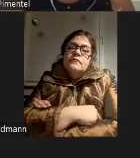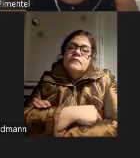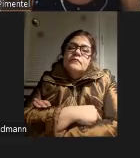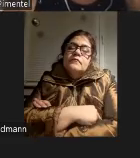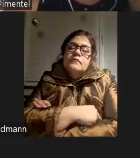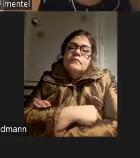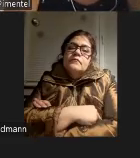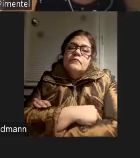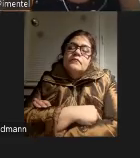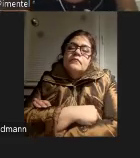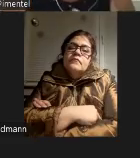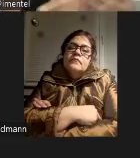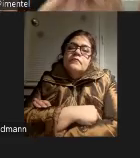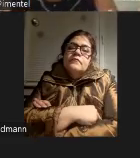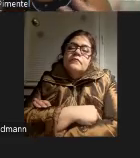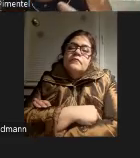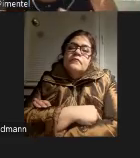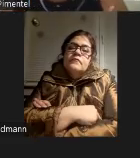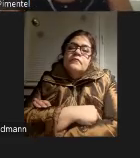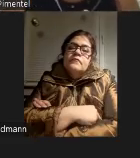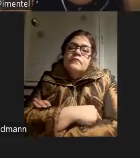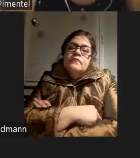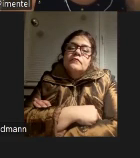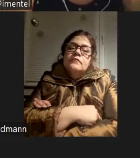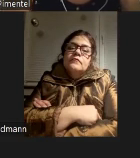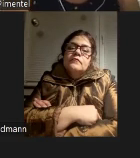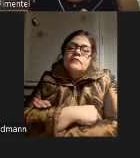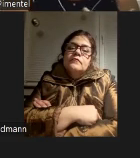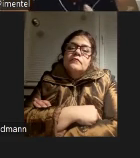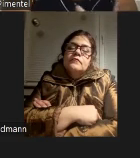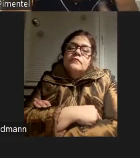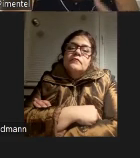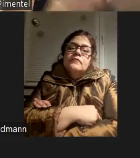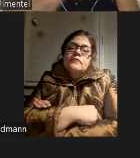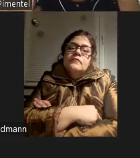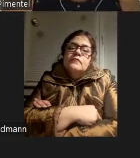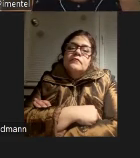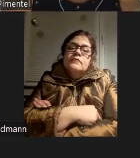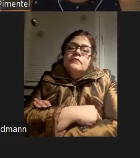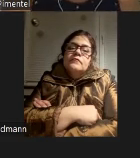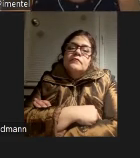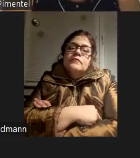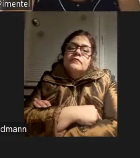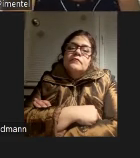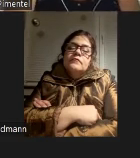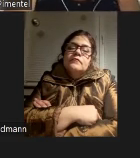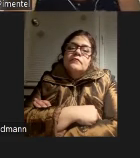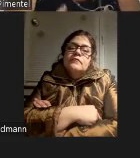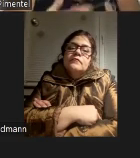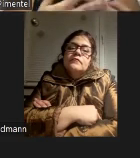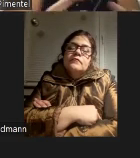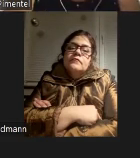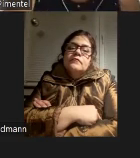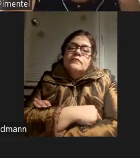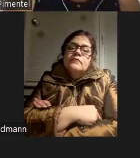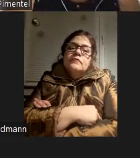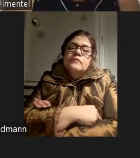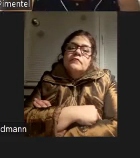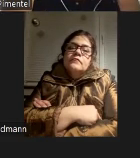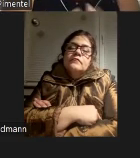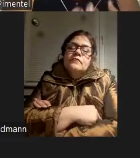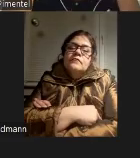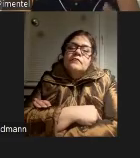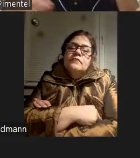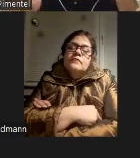já vivenciei histórias lindíssimas dela, divididas junto comigo por conta disso, inclusive dentro de casa, de melhoras assim do estado de